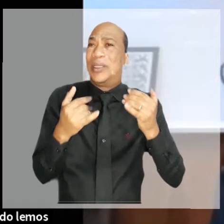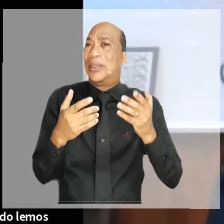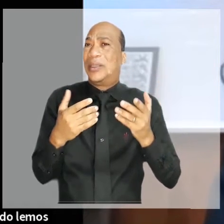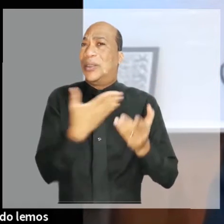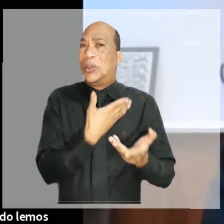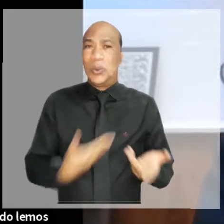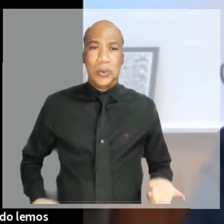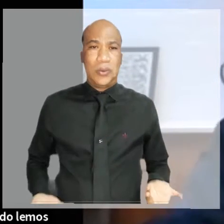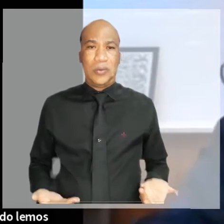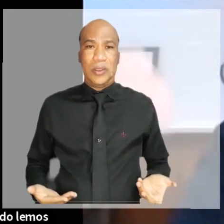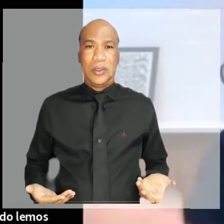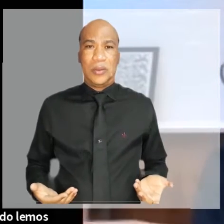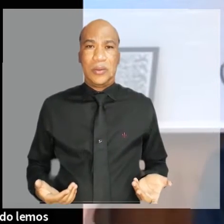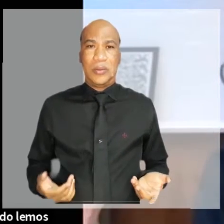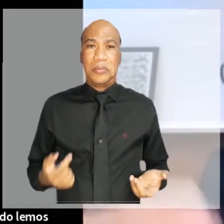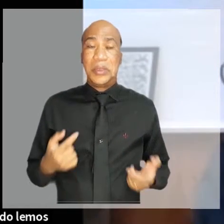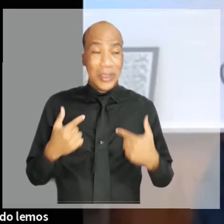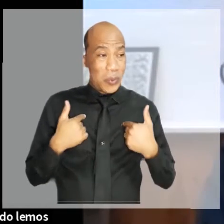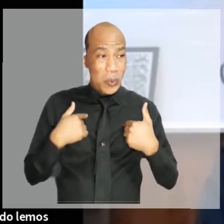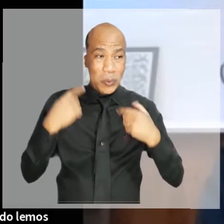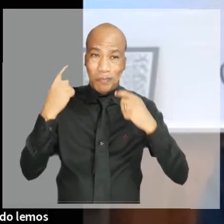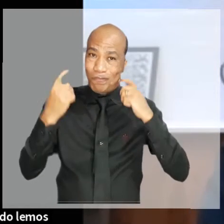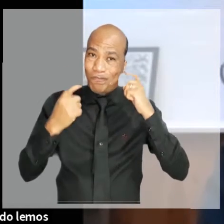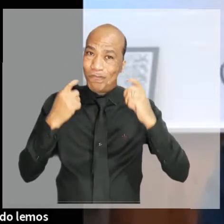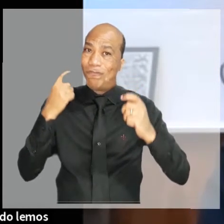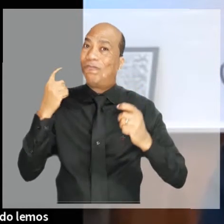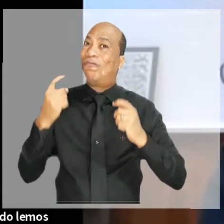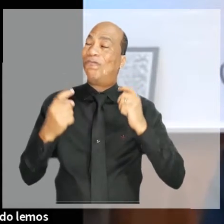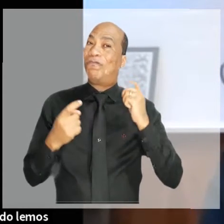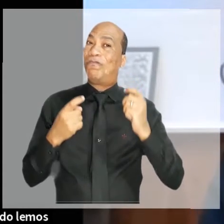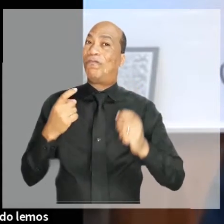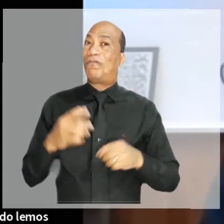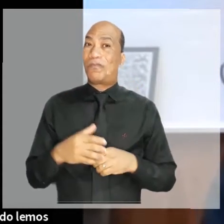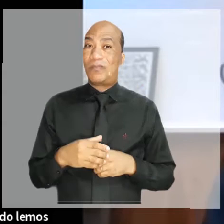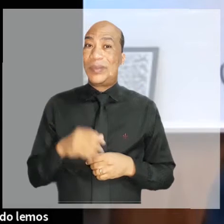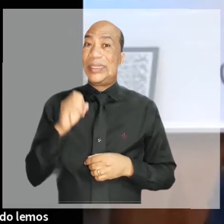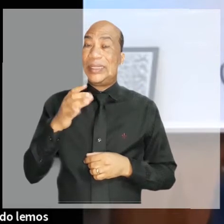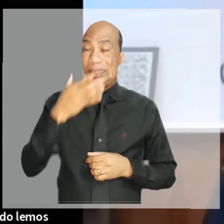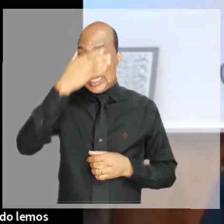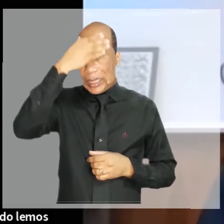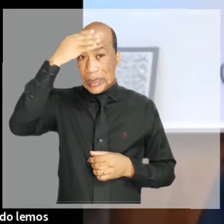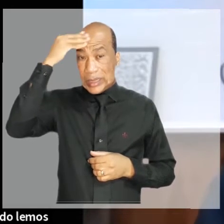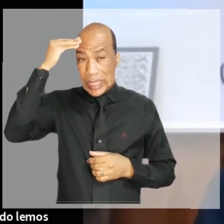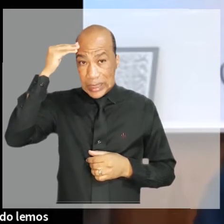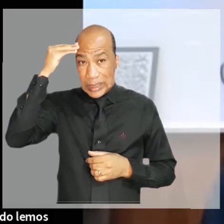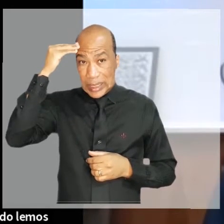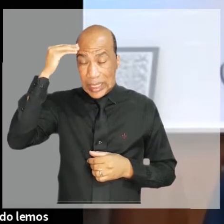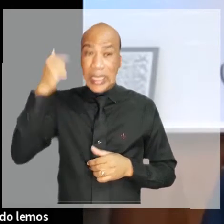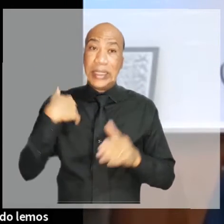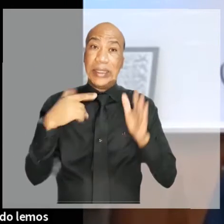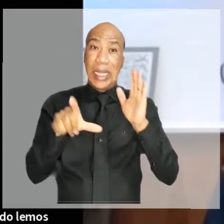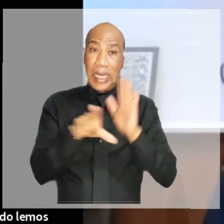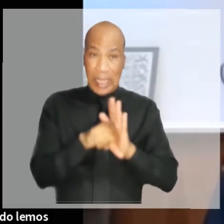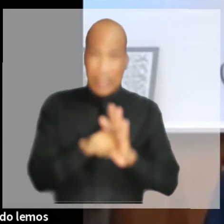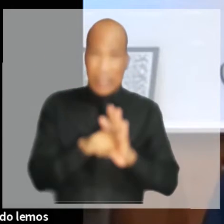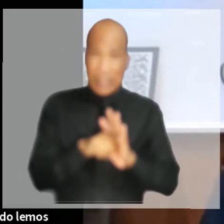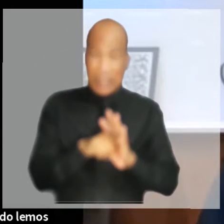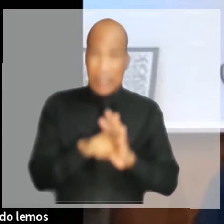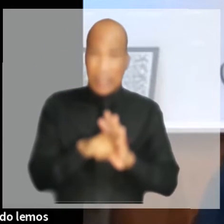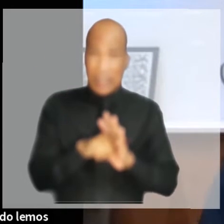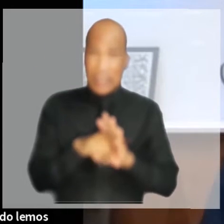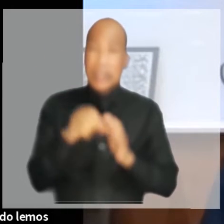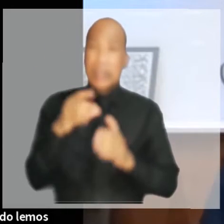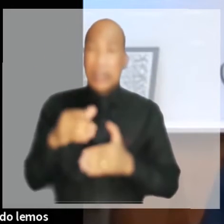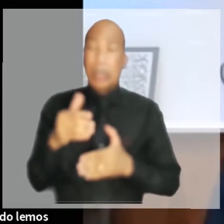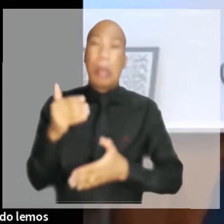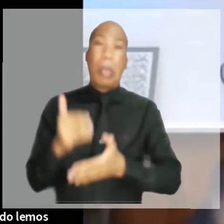da LGPD, se a gente der marcha ré em processo de transparência, perde o judiciário, perde a sociedade brasileira